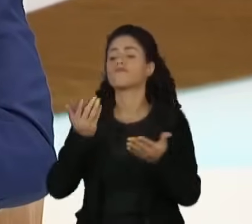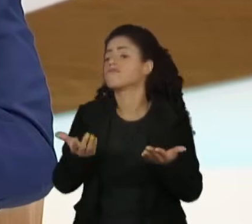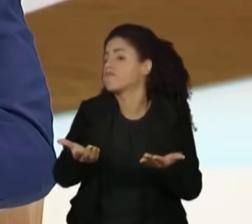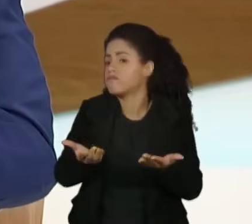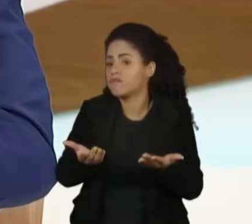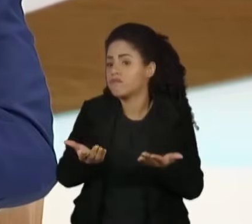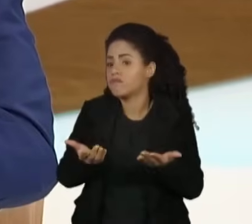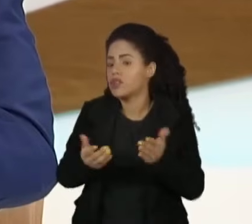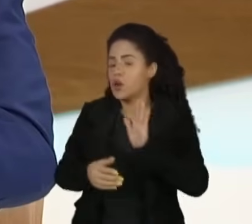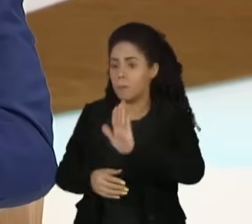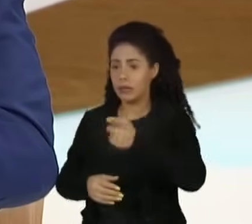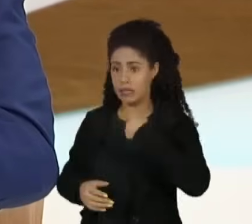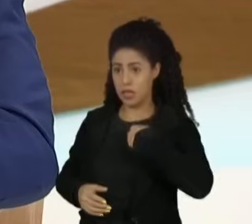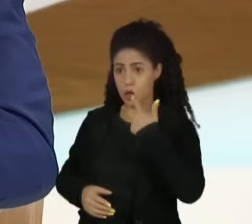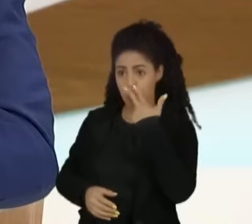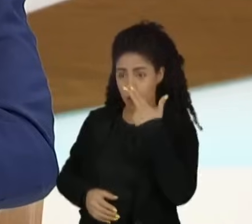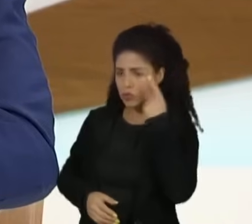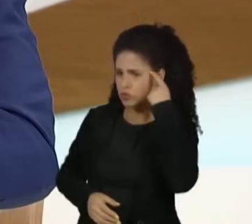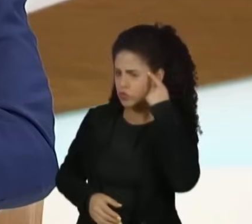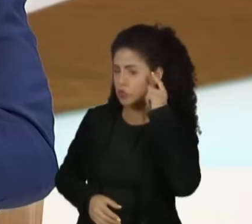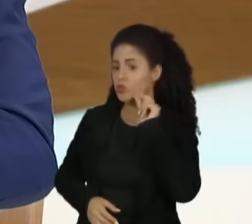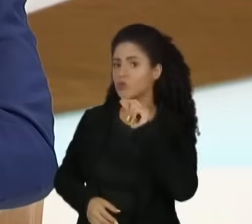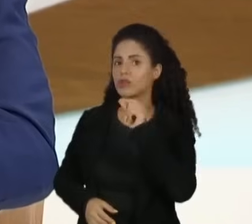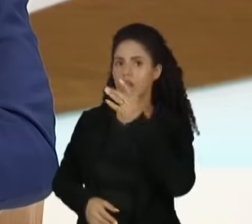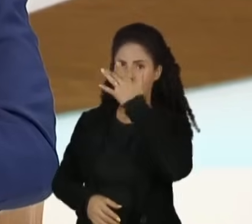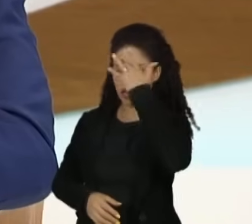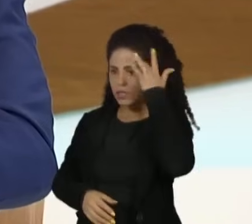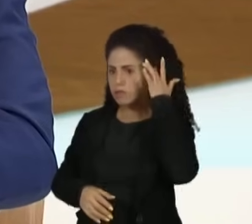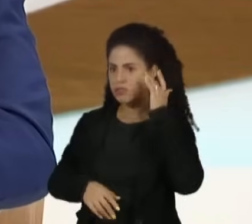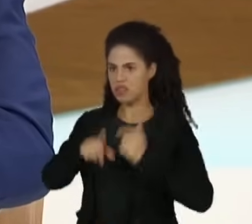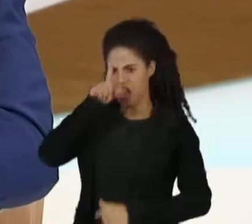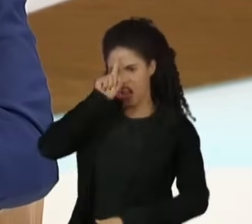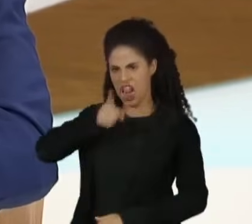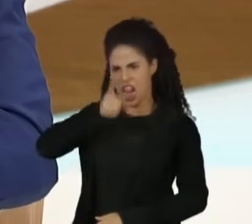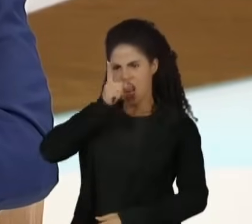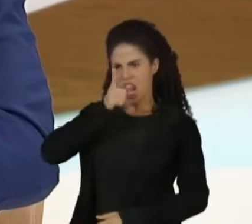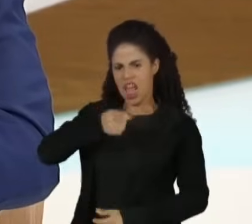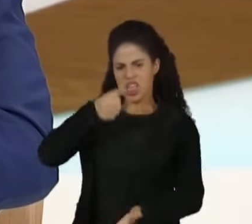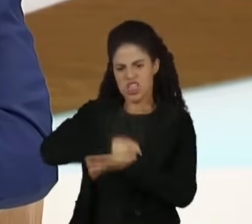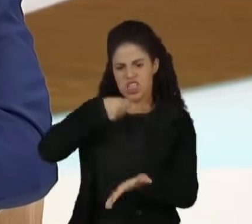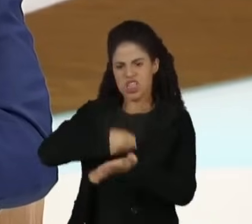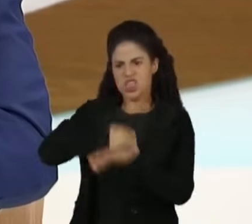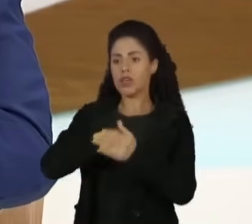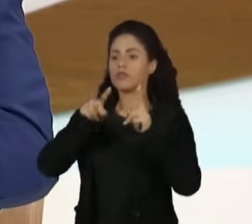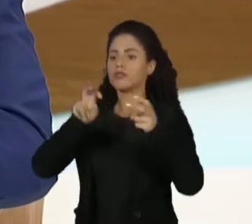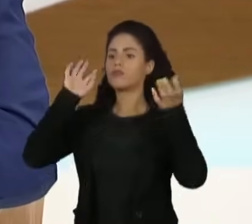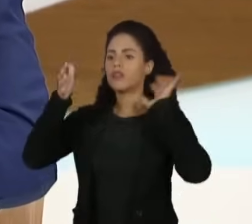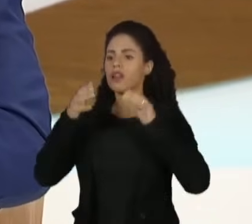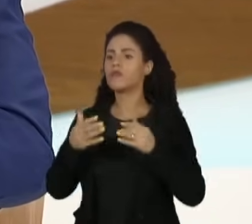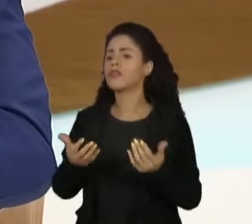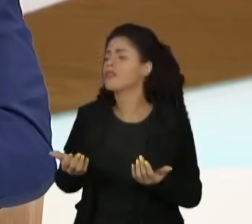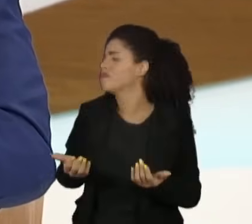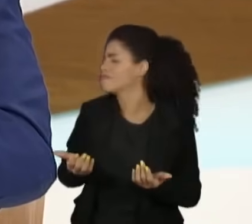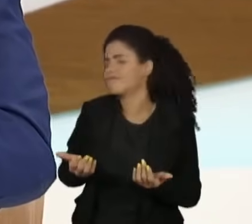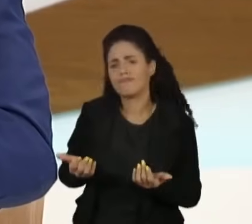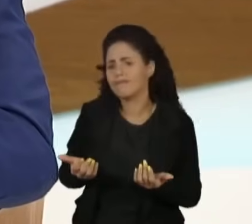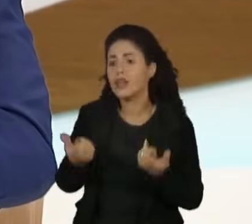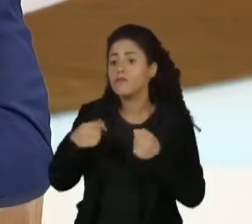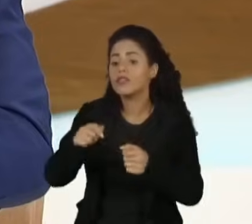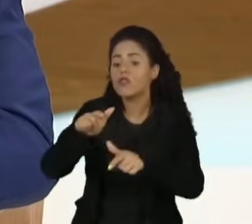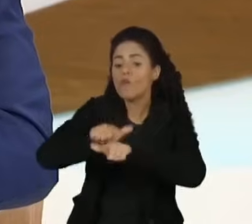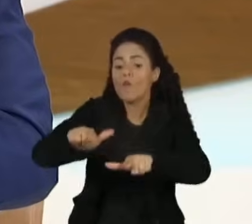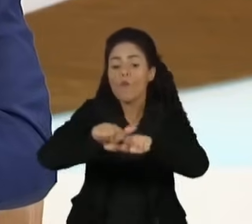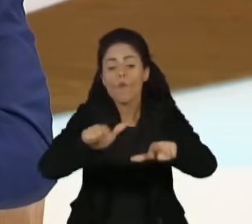que eu acho insuportável é alguém militar com o clima, igual milita com assuntos querendo politizar coisas que não precisa. A gente precisa de